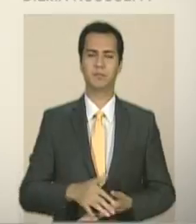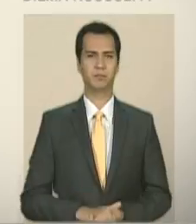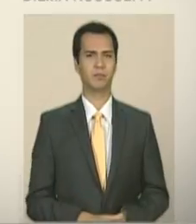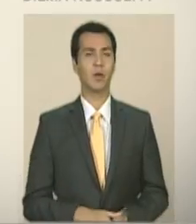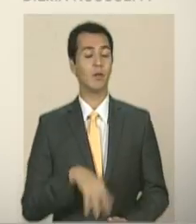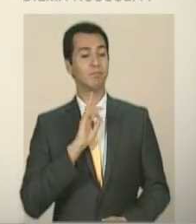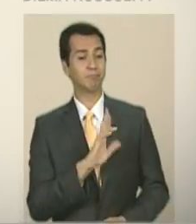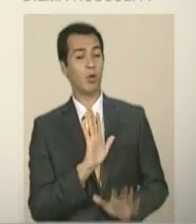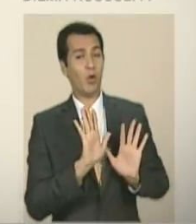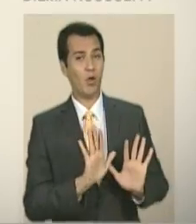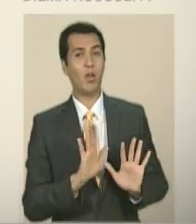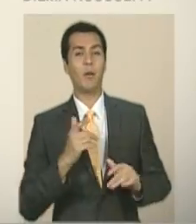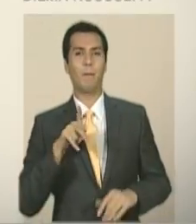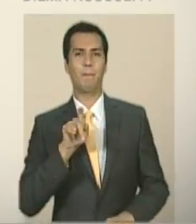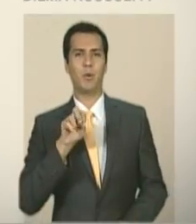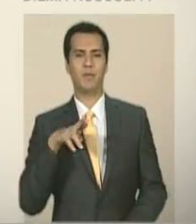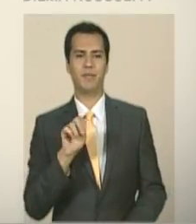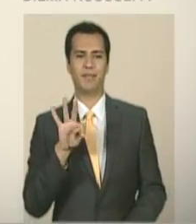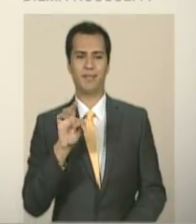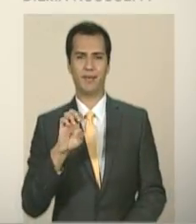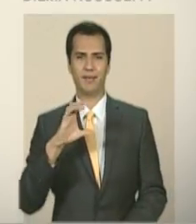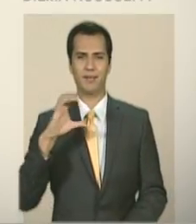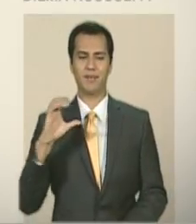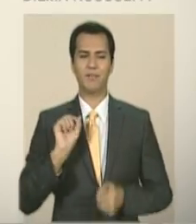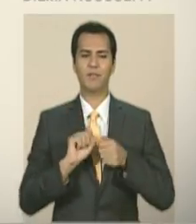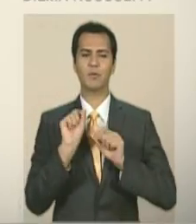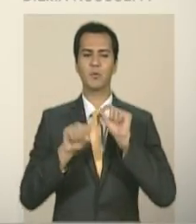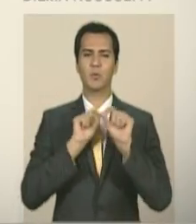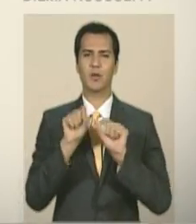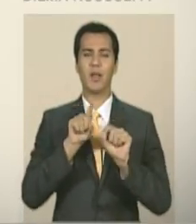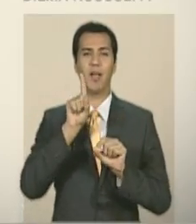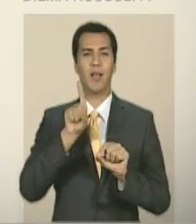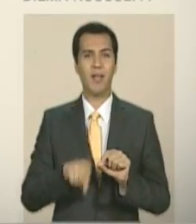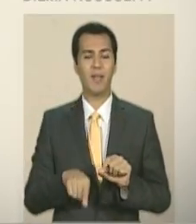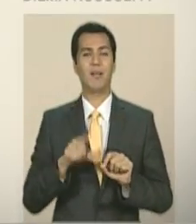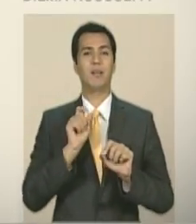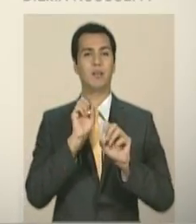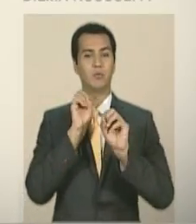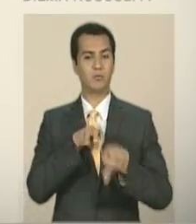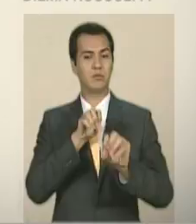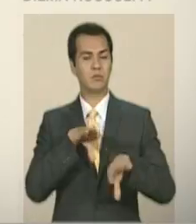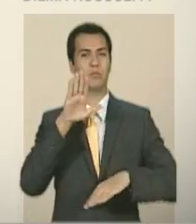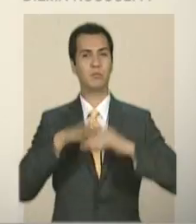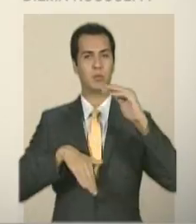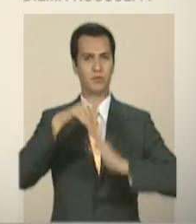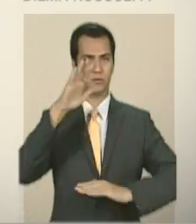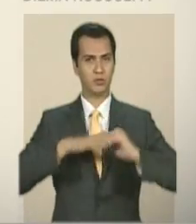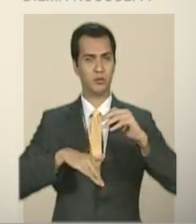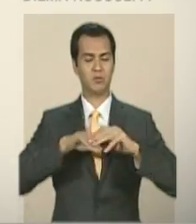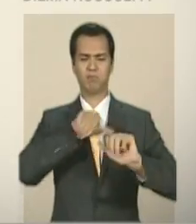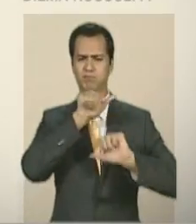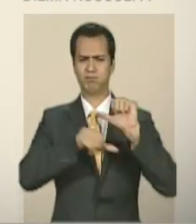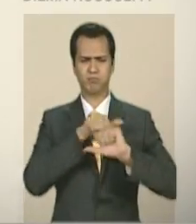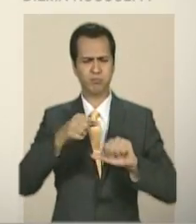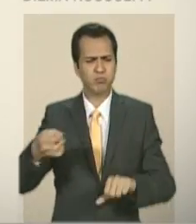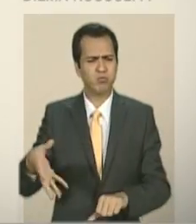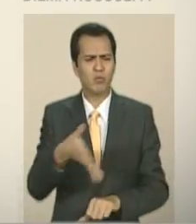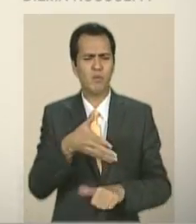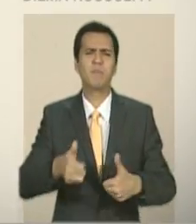o Pronatec é a maior reforma da educação profissional já feita no Brasil serão